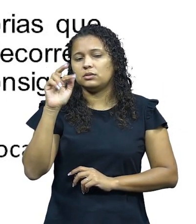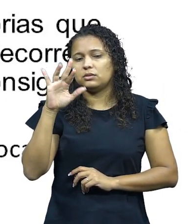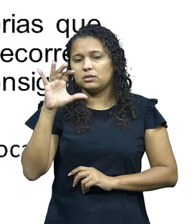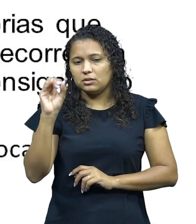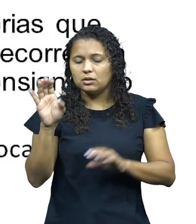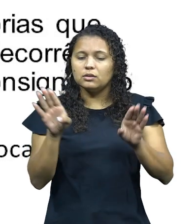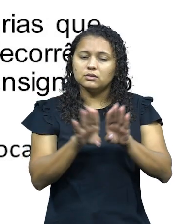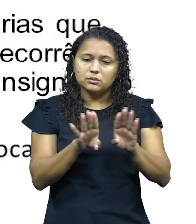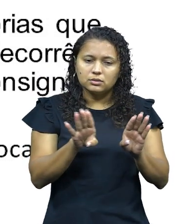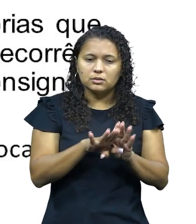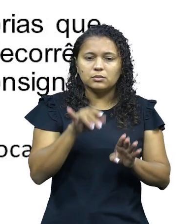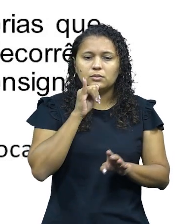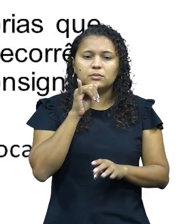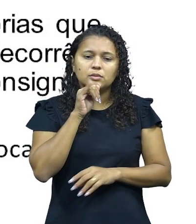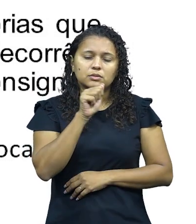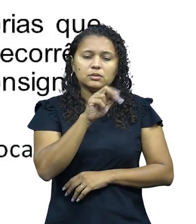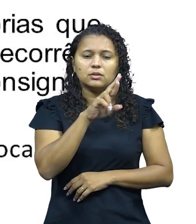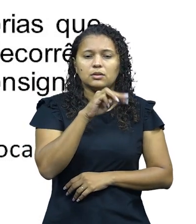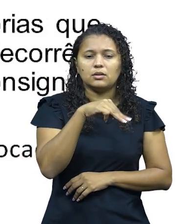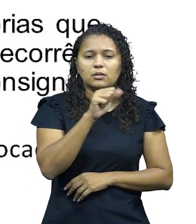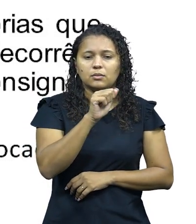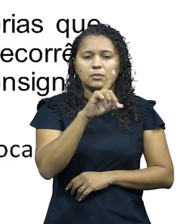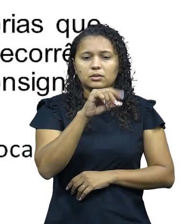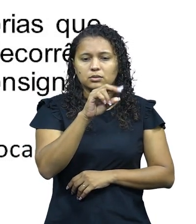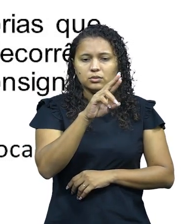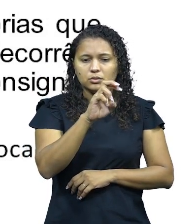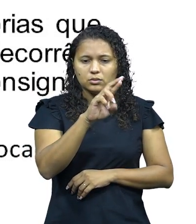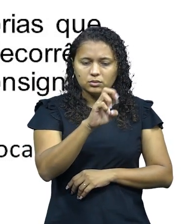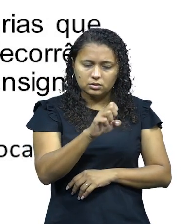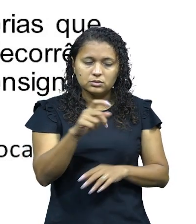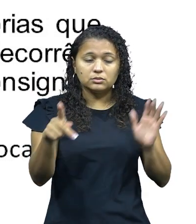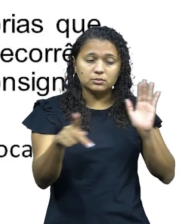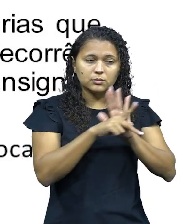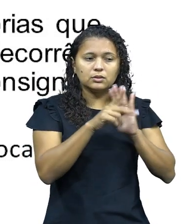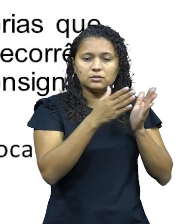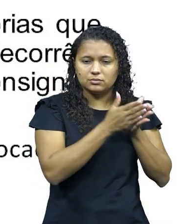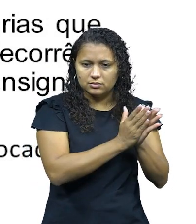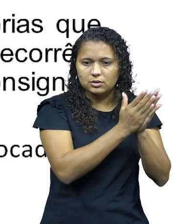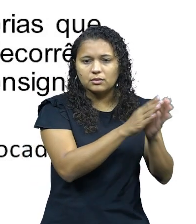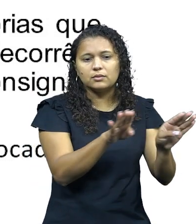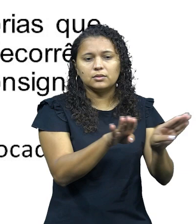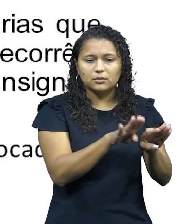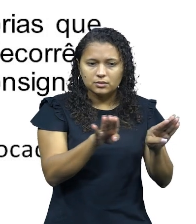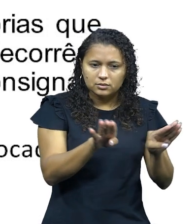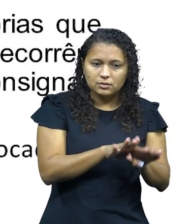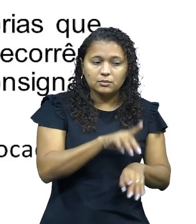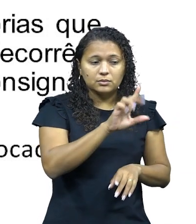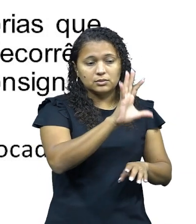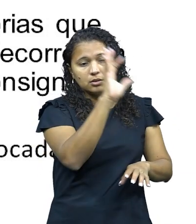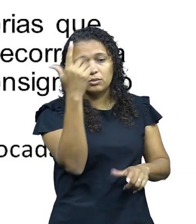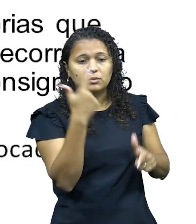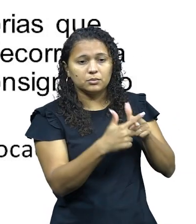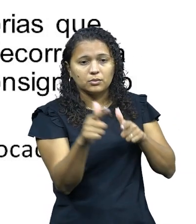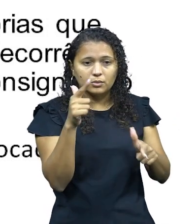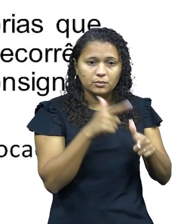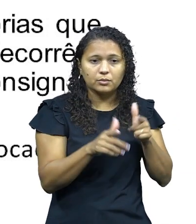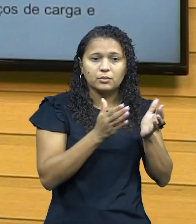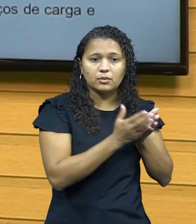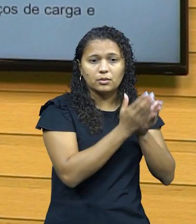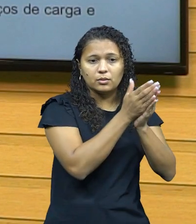responde diante dos armadores, que é o dono do navio, pelas avarias provocadas na